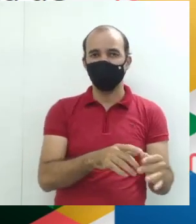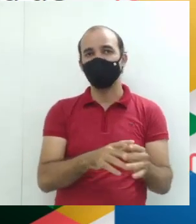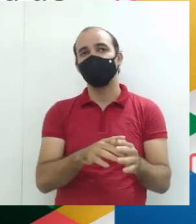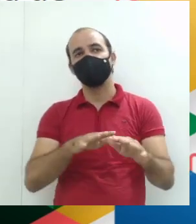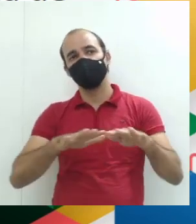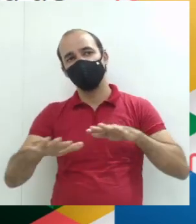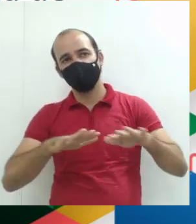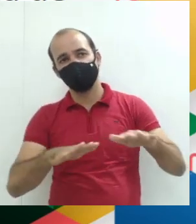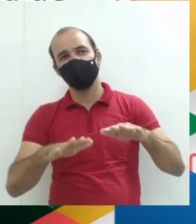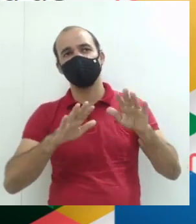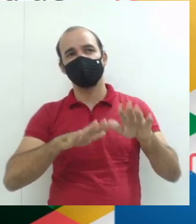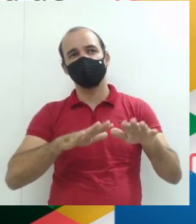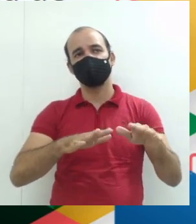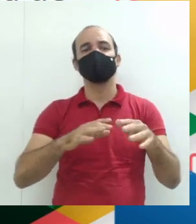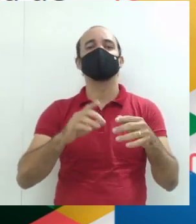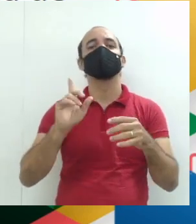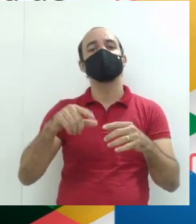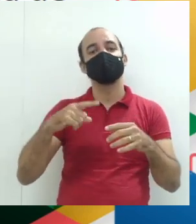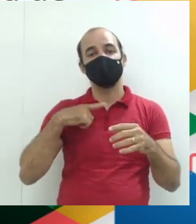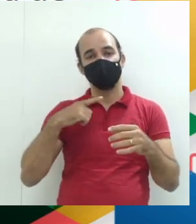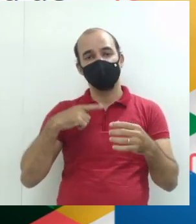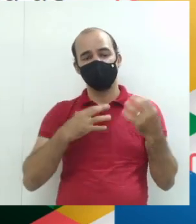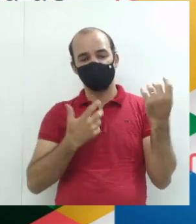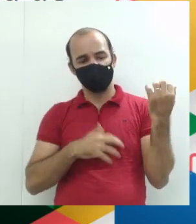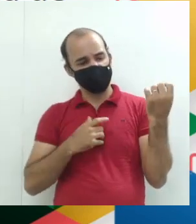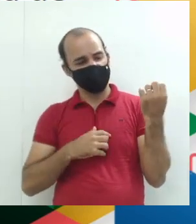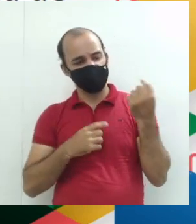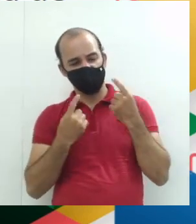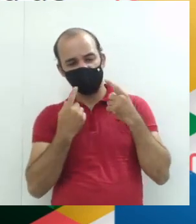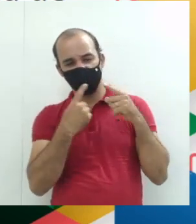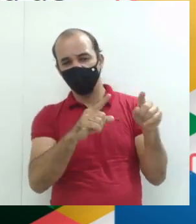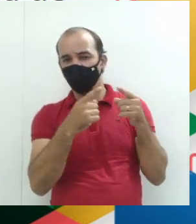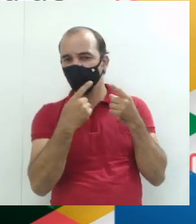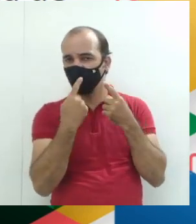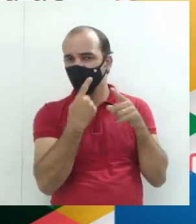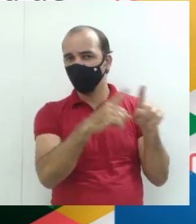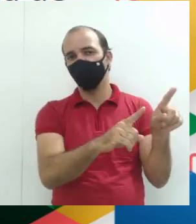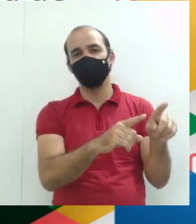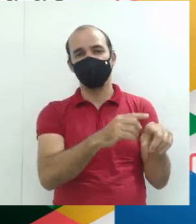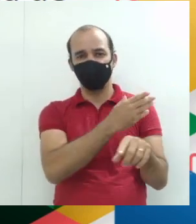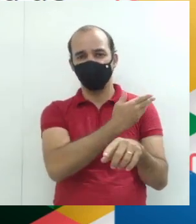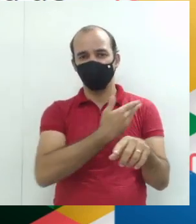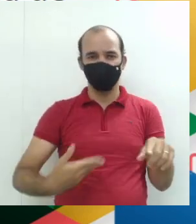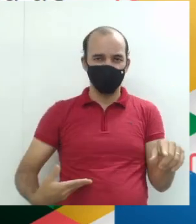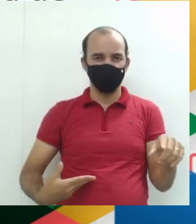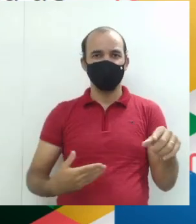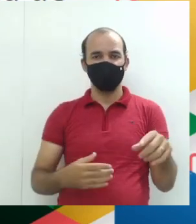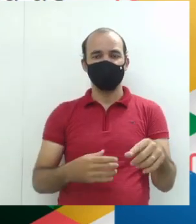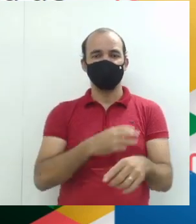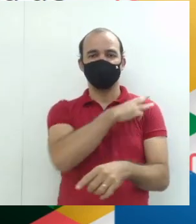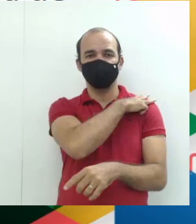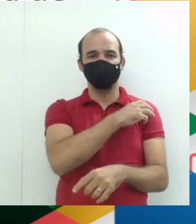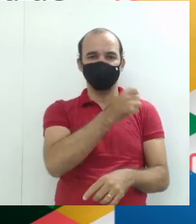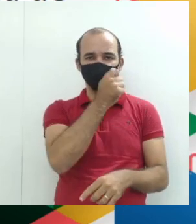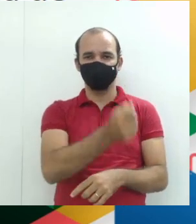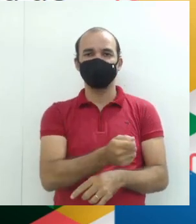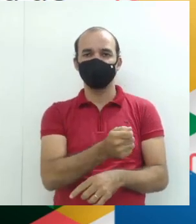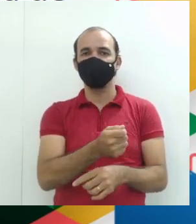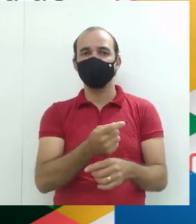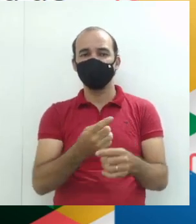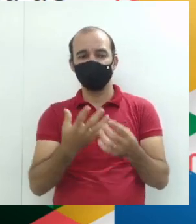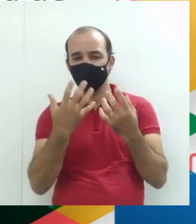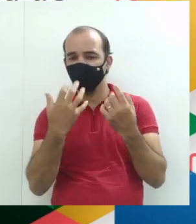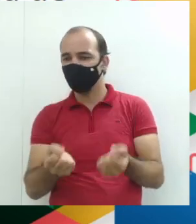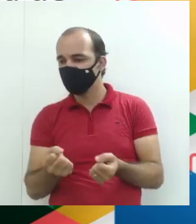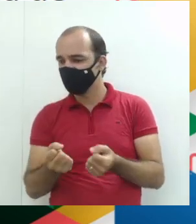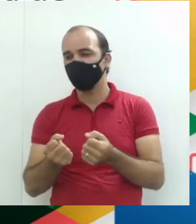Exatamente trazendo canções que protestam contra a ditadura militar, se opondo ao regime militar